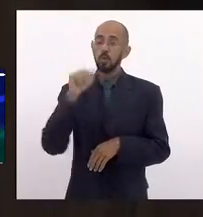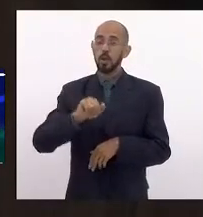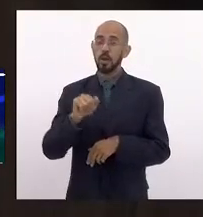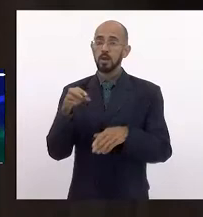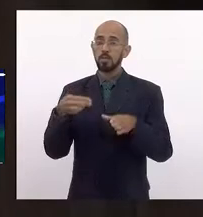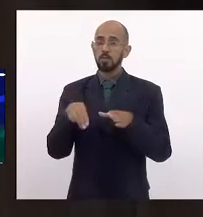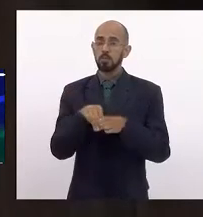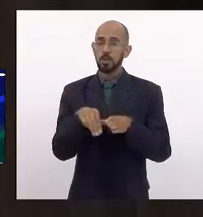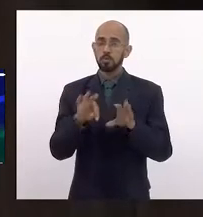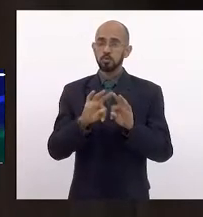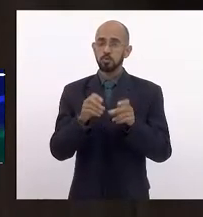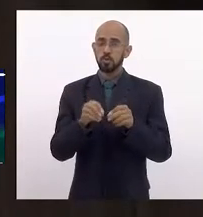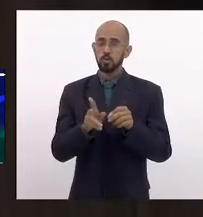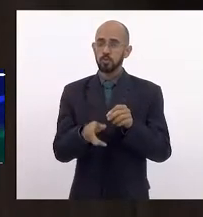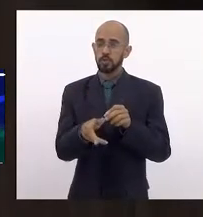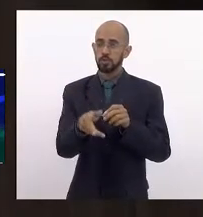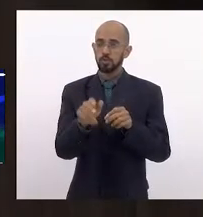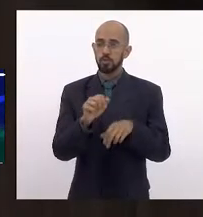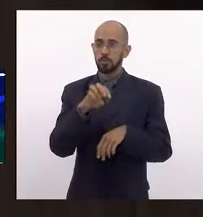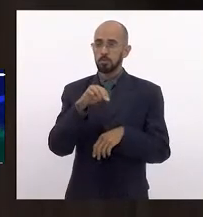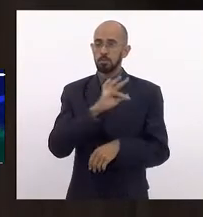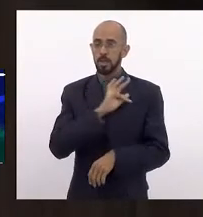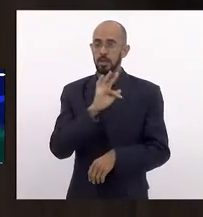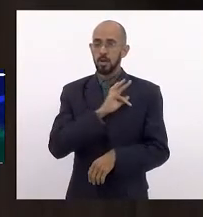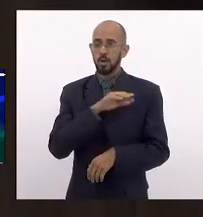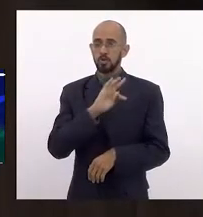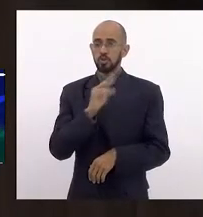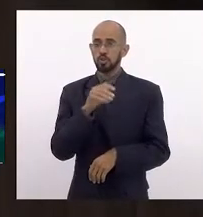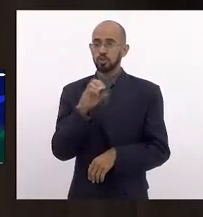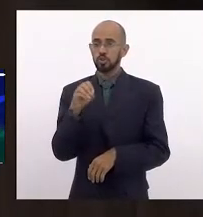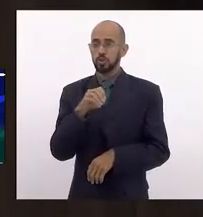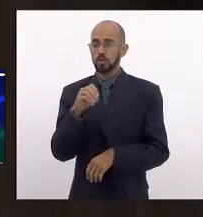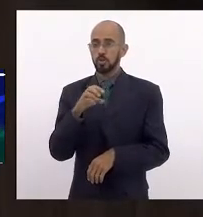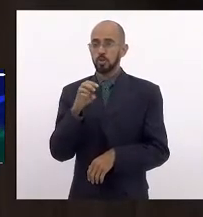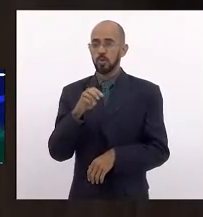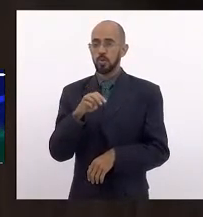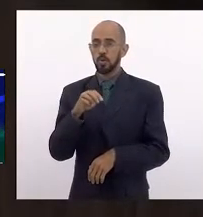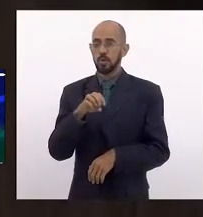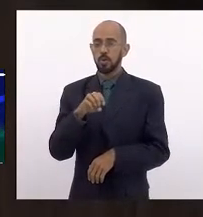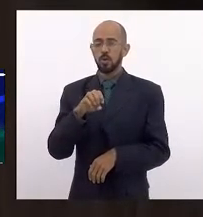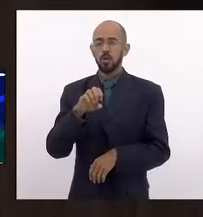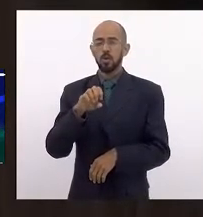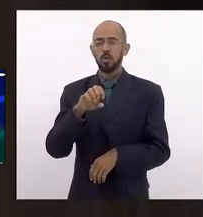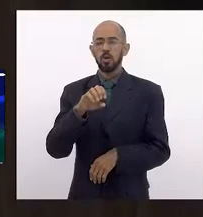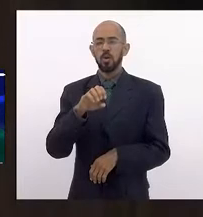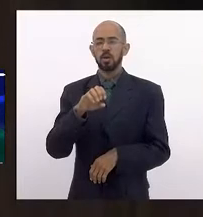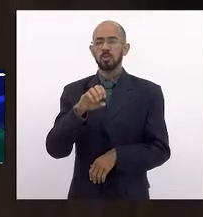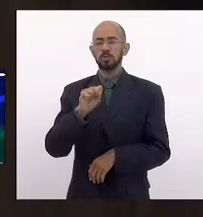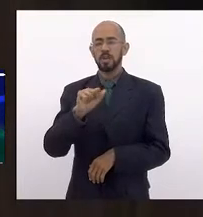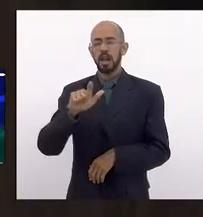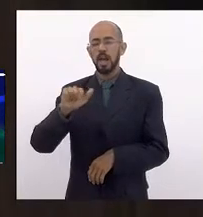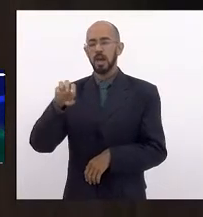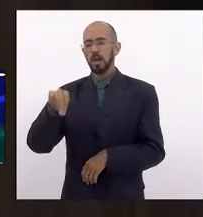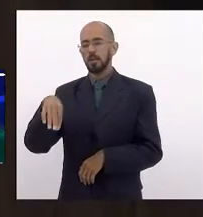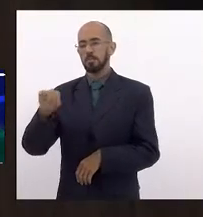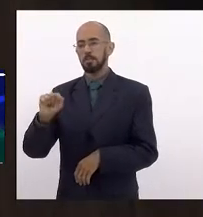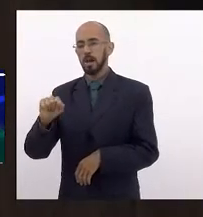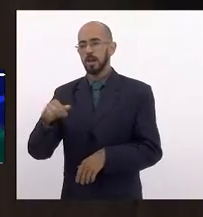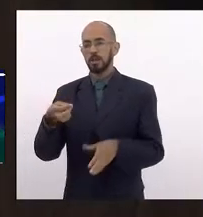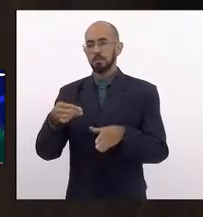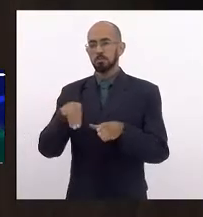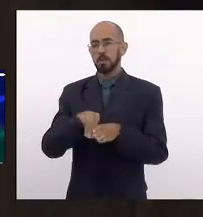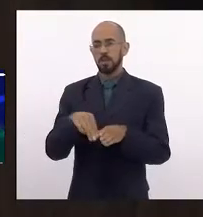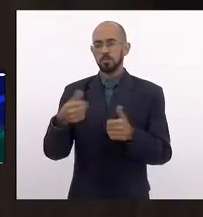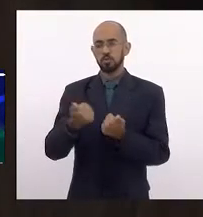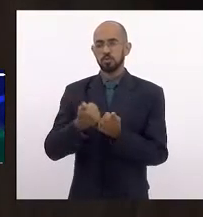Paulo membros efetivos e o senhor dos deputados Chaves Batista Marta Rocha tipo Machado Coronel Salema nos mates Rodrigo Amorim Sérgio Fernandes membros